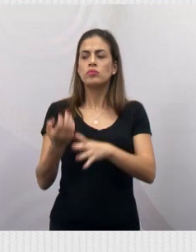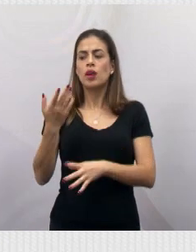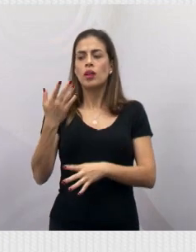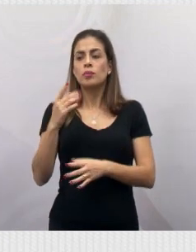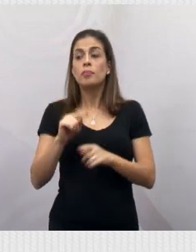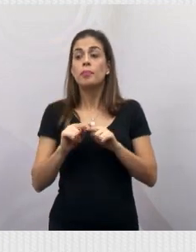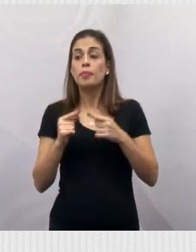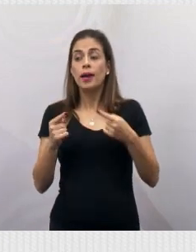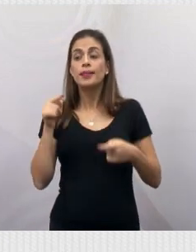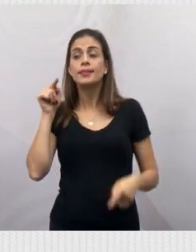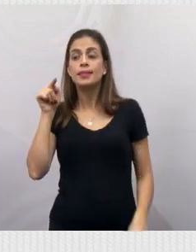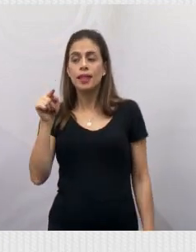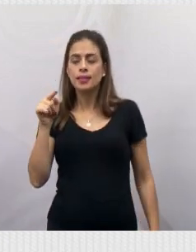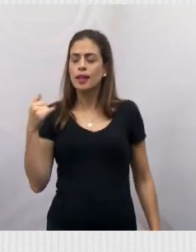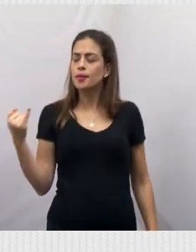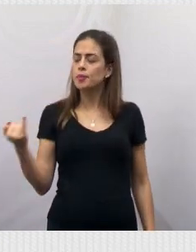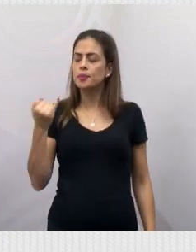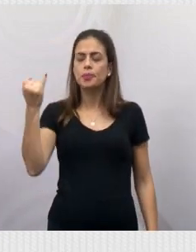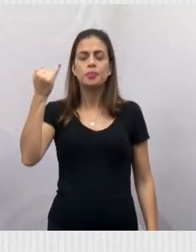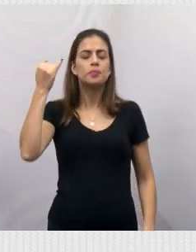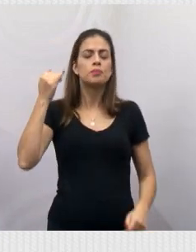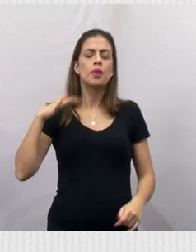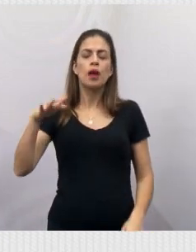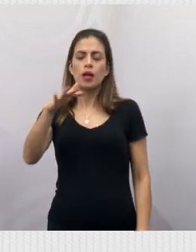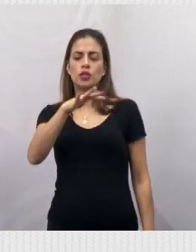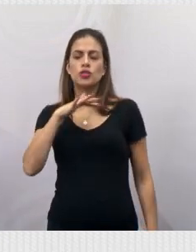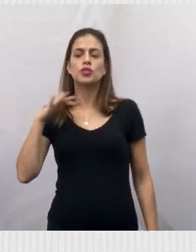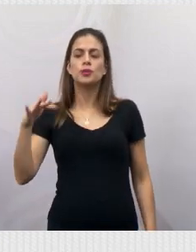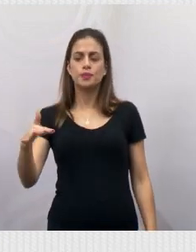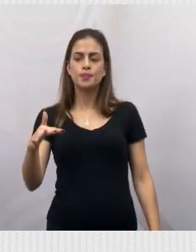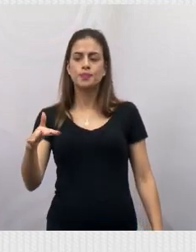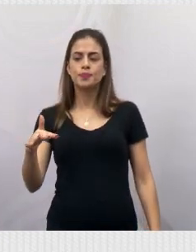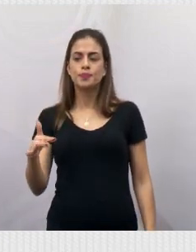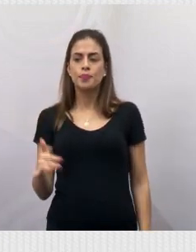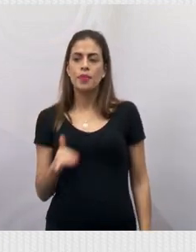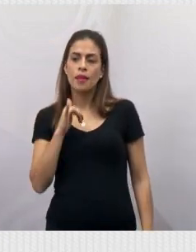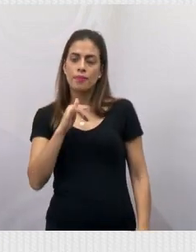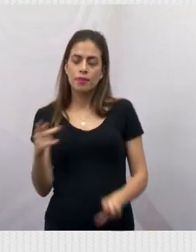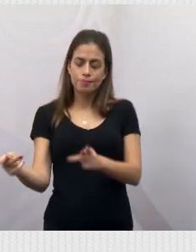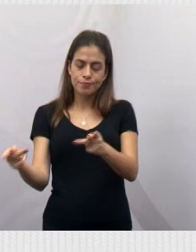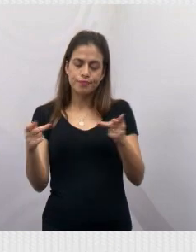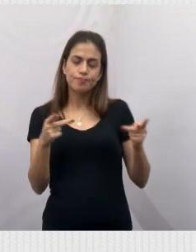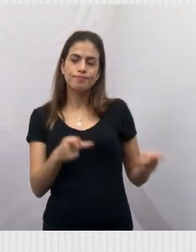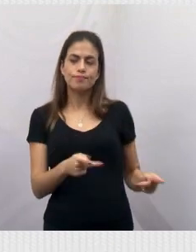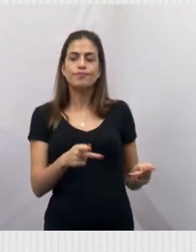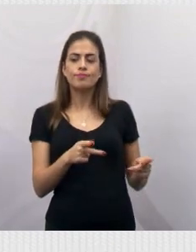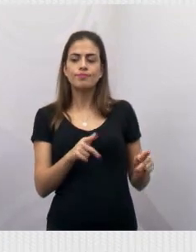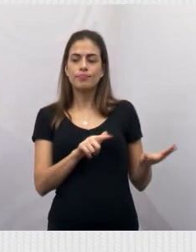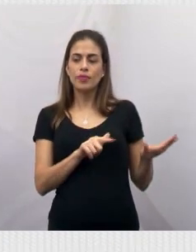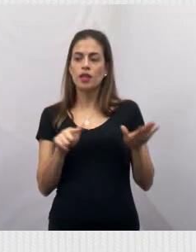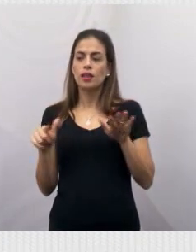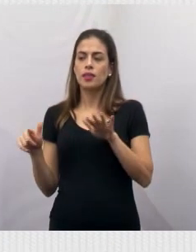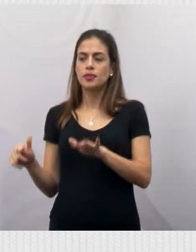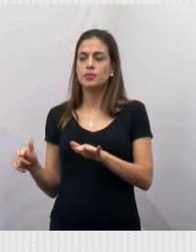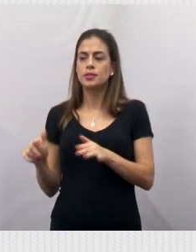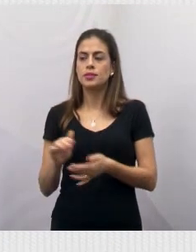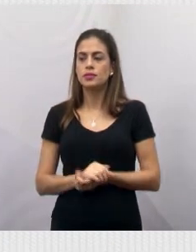importante para atingir aqueles bairros. Queria falar sobre as nossas visitas desta semana. Pode colocar, por